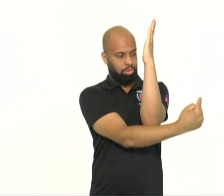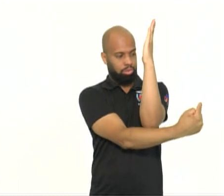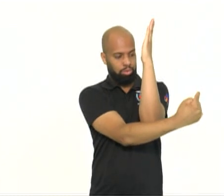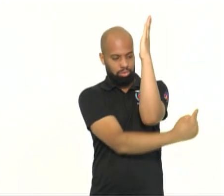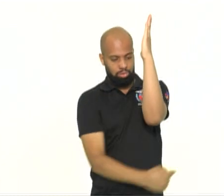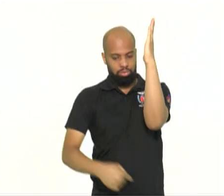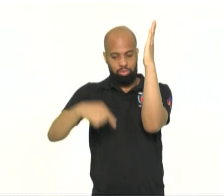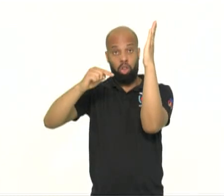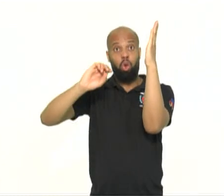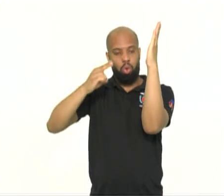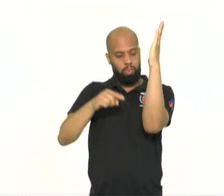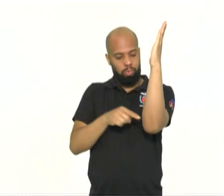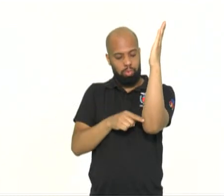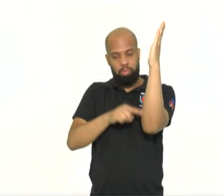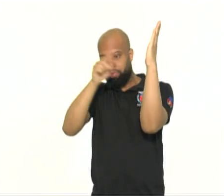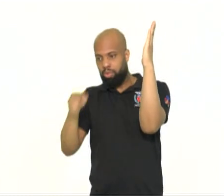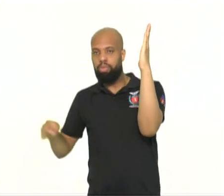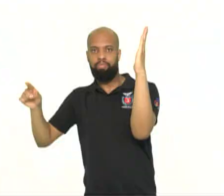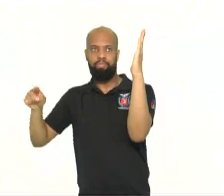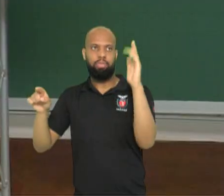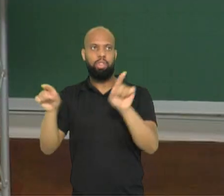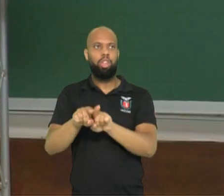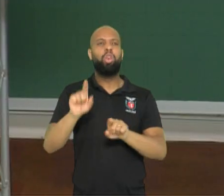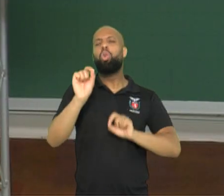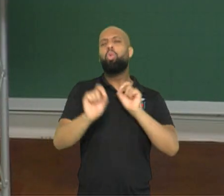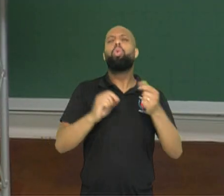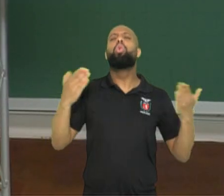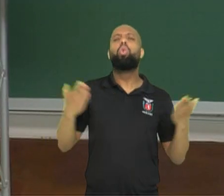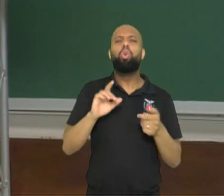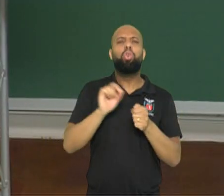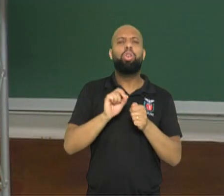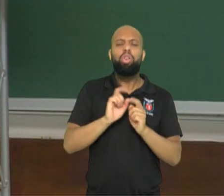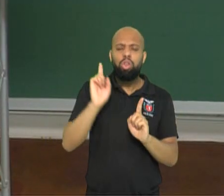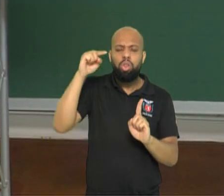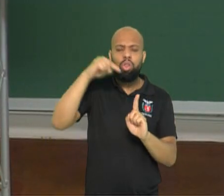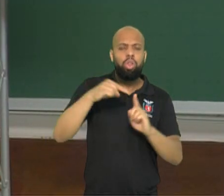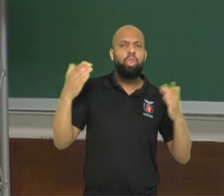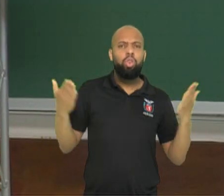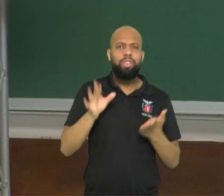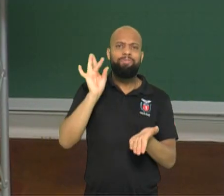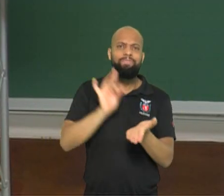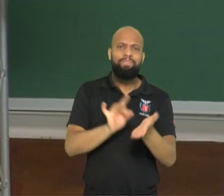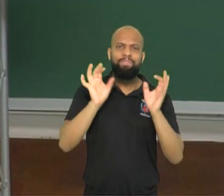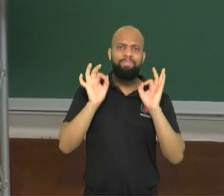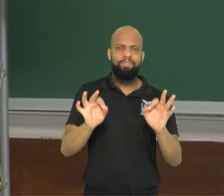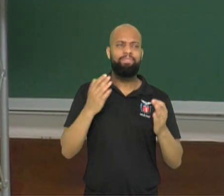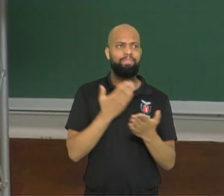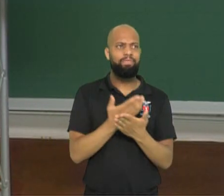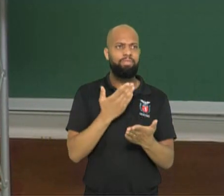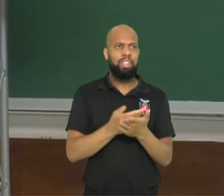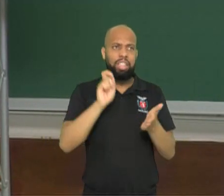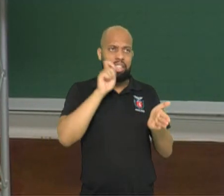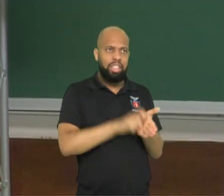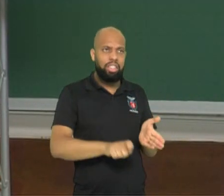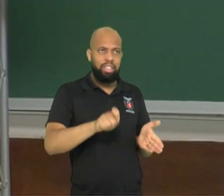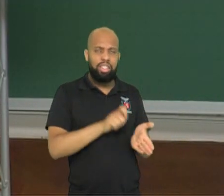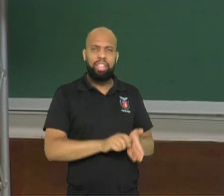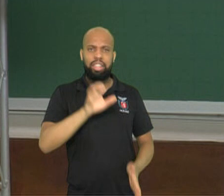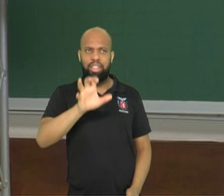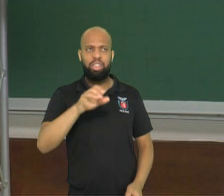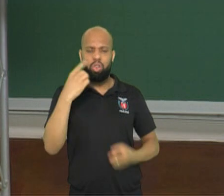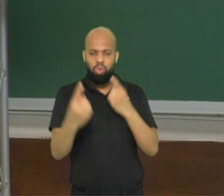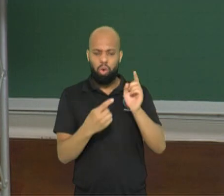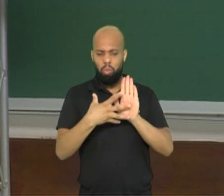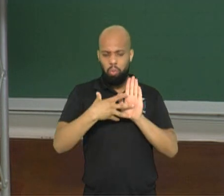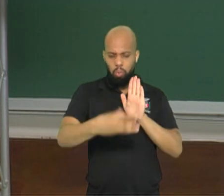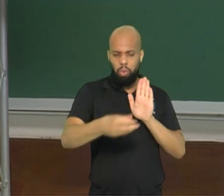lá. Ah, o que nós vamos fazer, então, hoje? Qual que é o objetivo, realmente, da nossa aula? É nós escrevermos isso aí. Qual é o